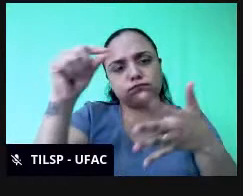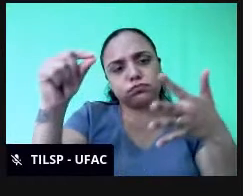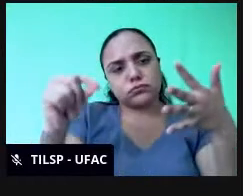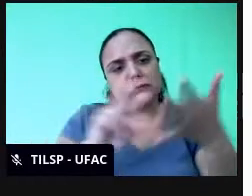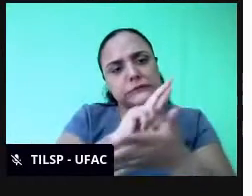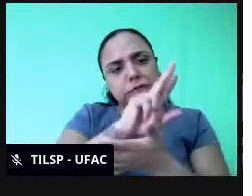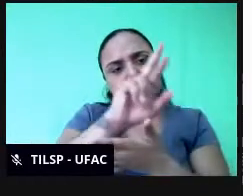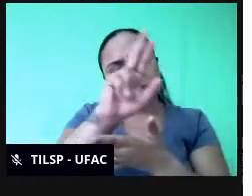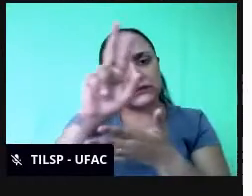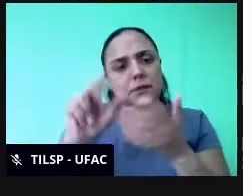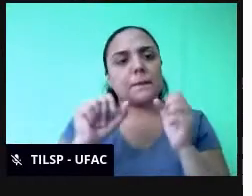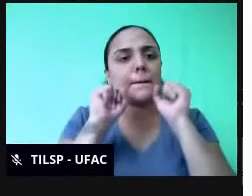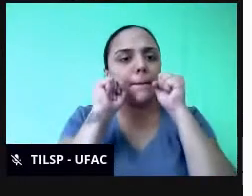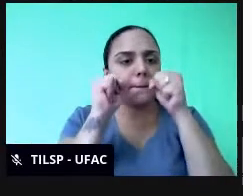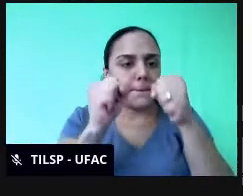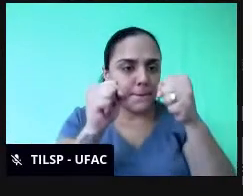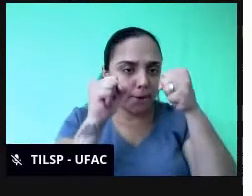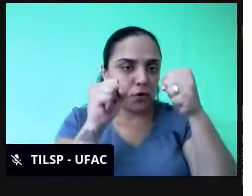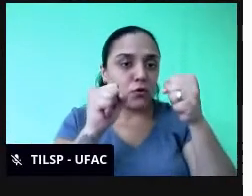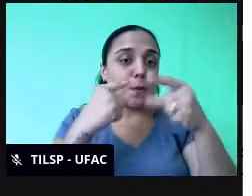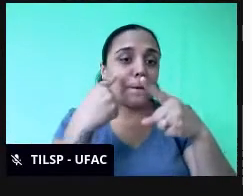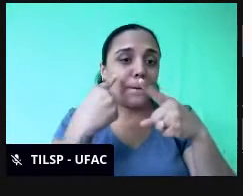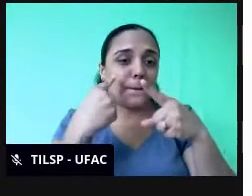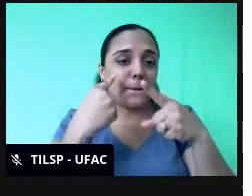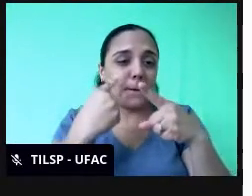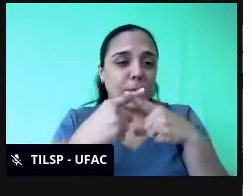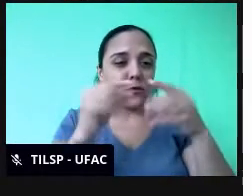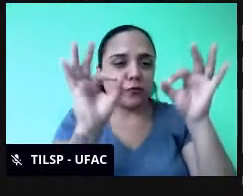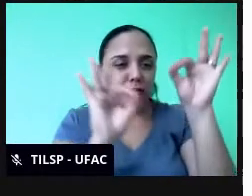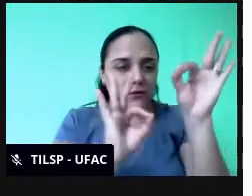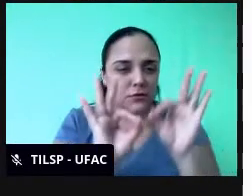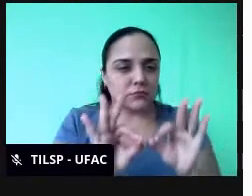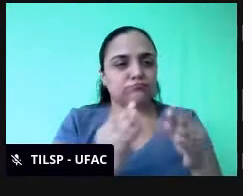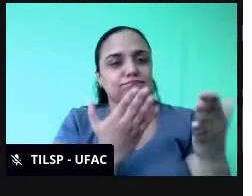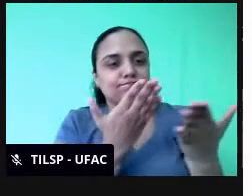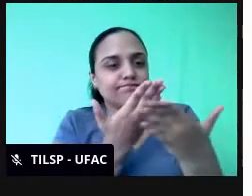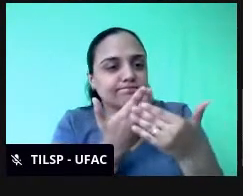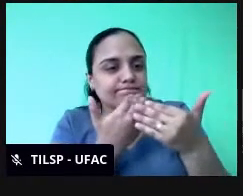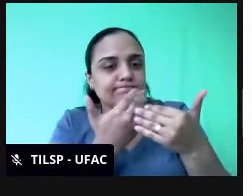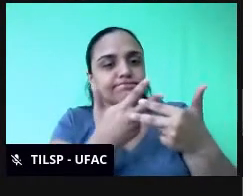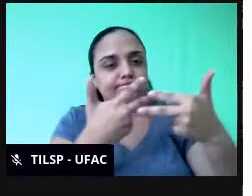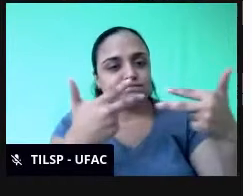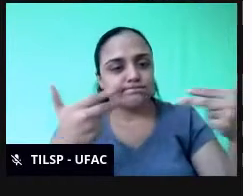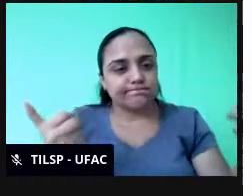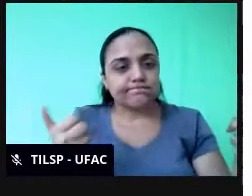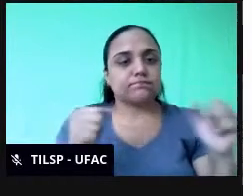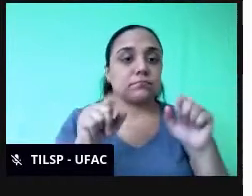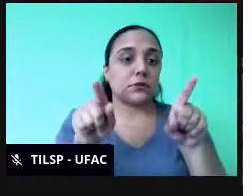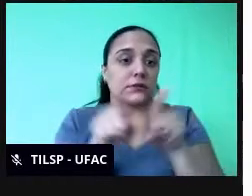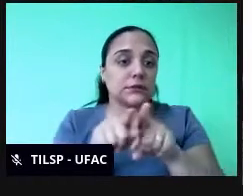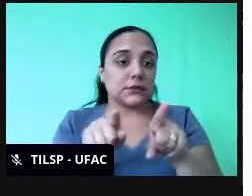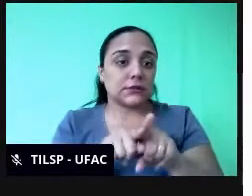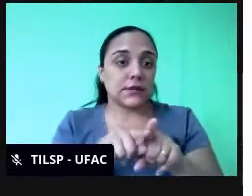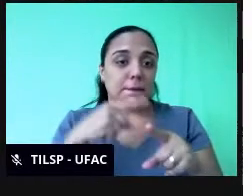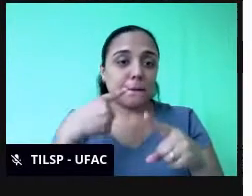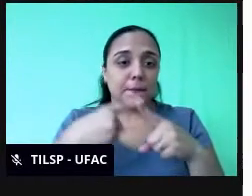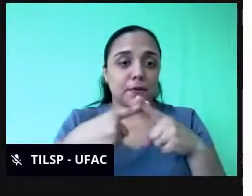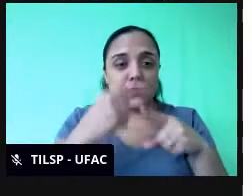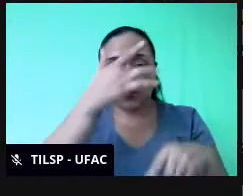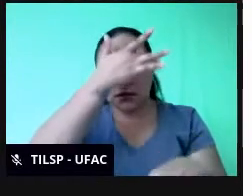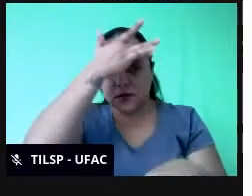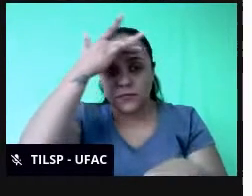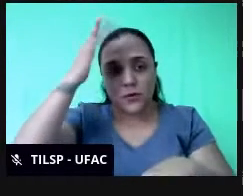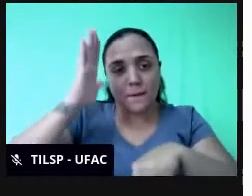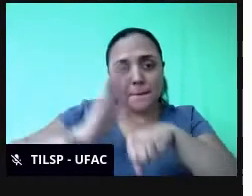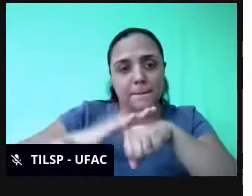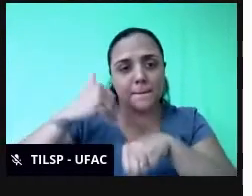mercado que a gente pode utilizar no planejamento alimentar, principalmente para esses indivíduos que for difícil atingir